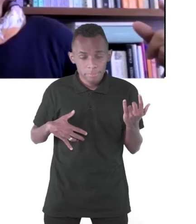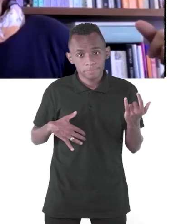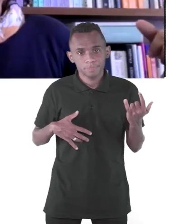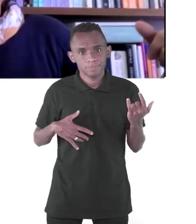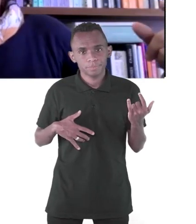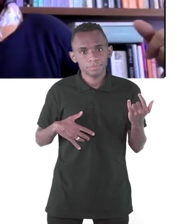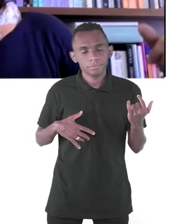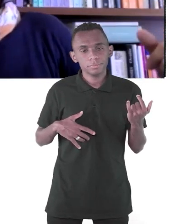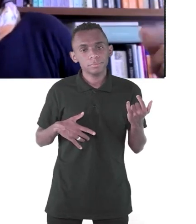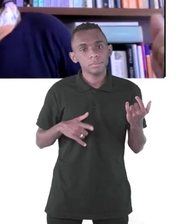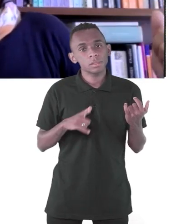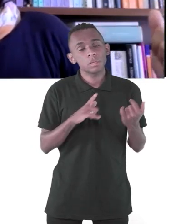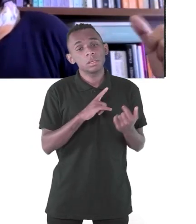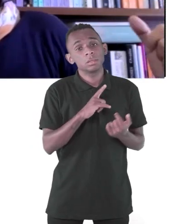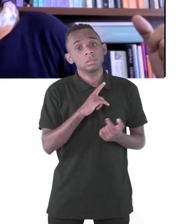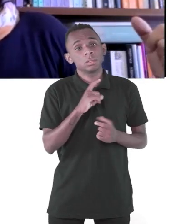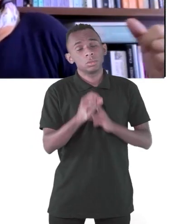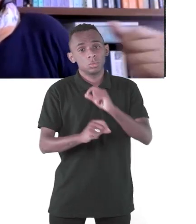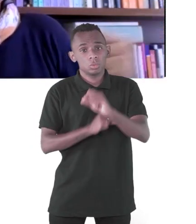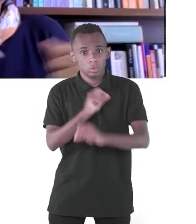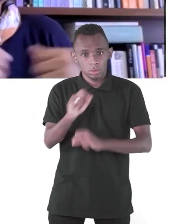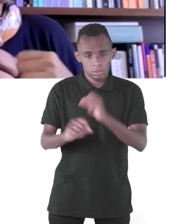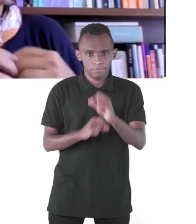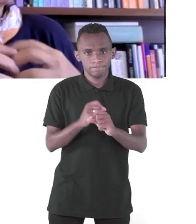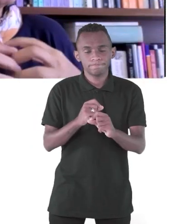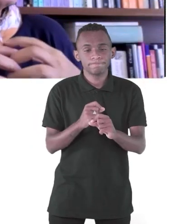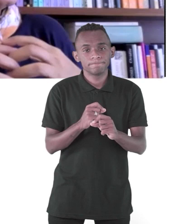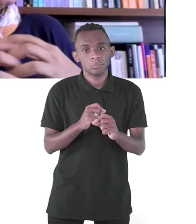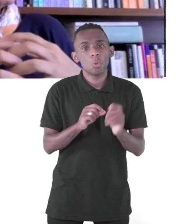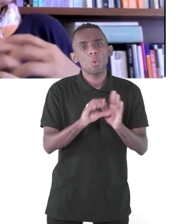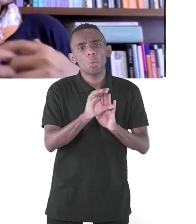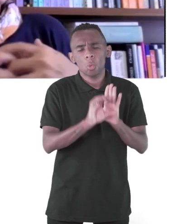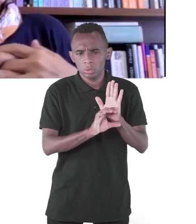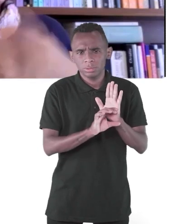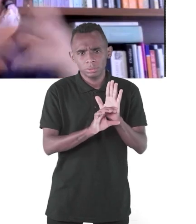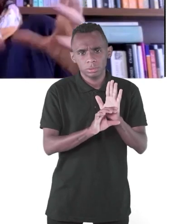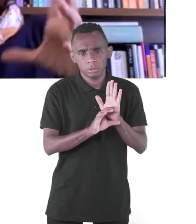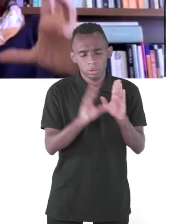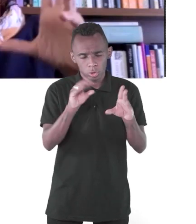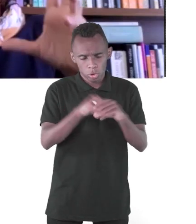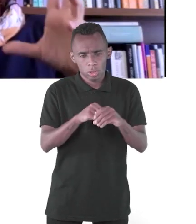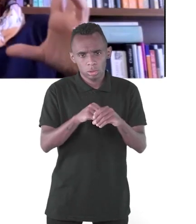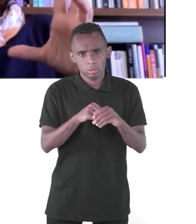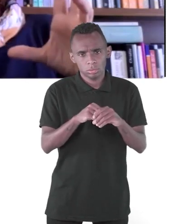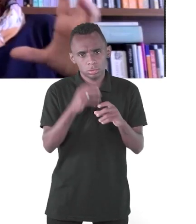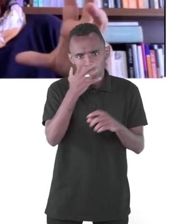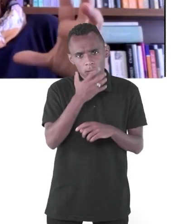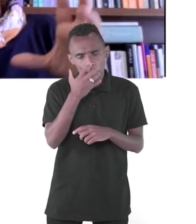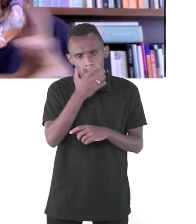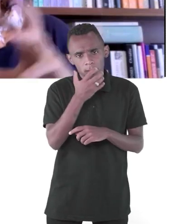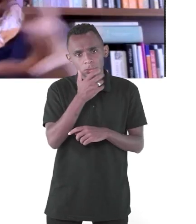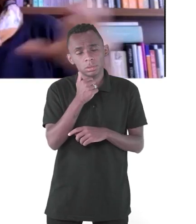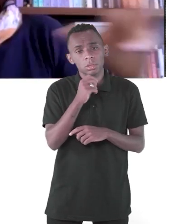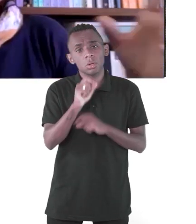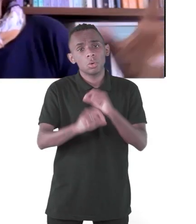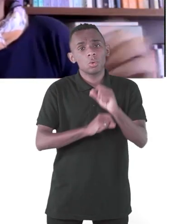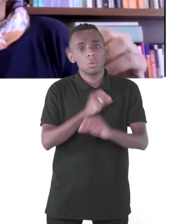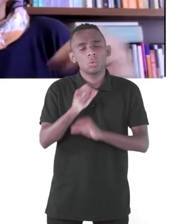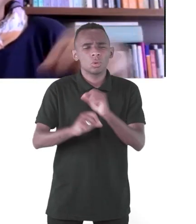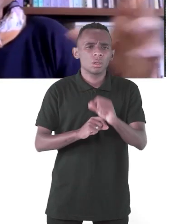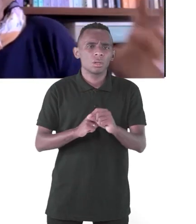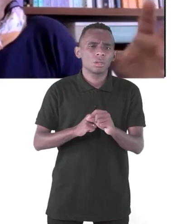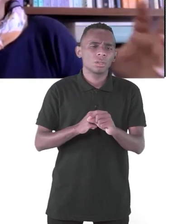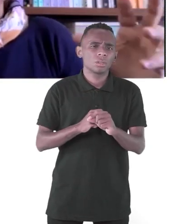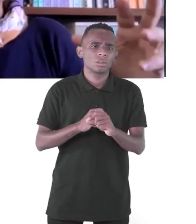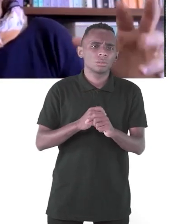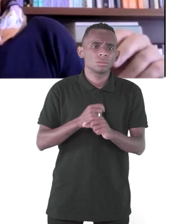banda, né? Tem uma definição dentro do mundo da música que chama cantoras ou cantores